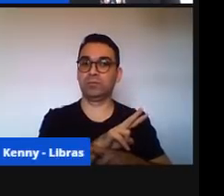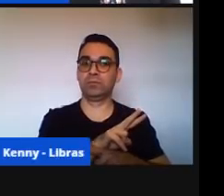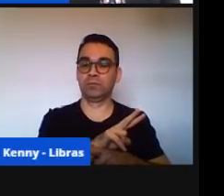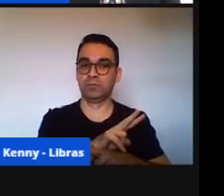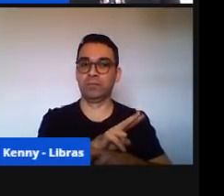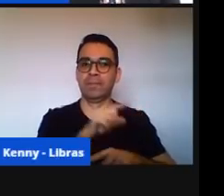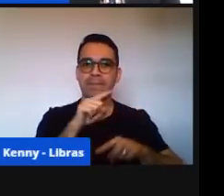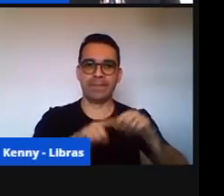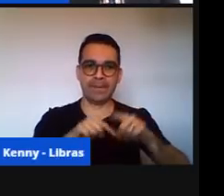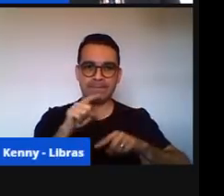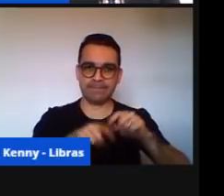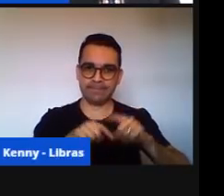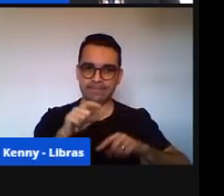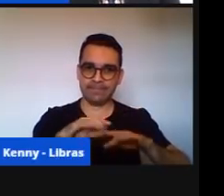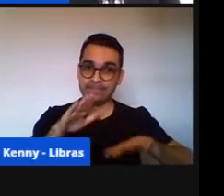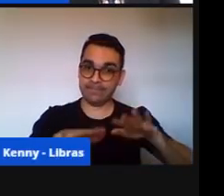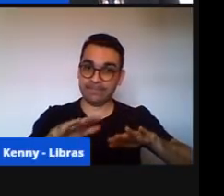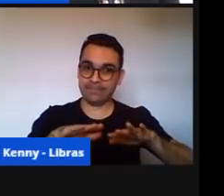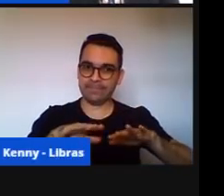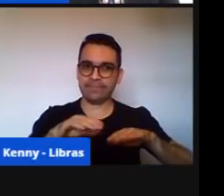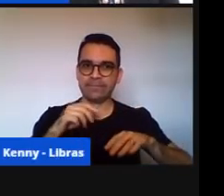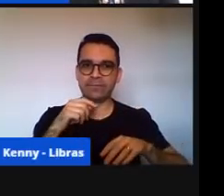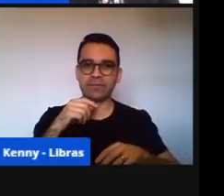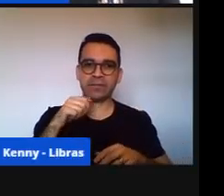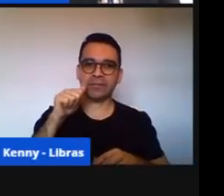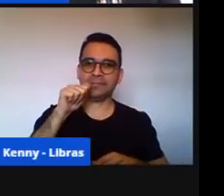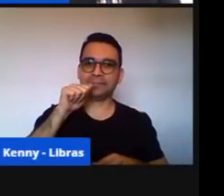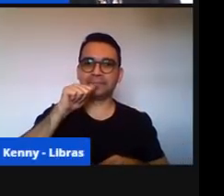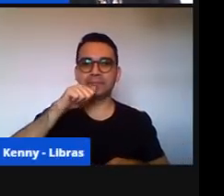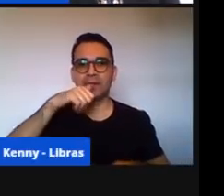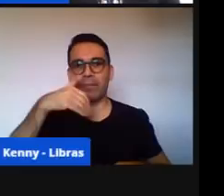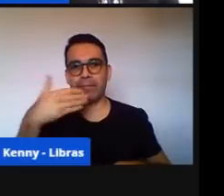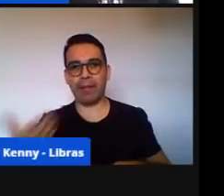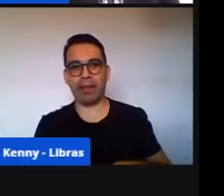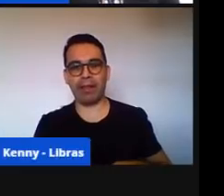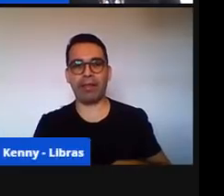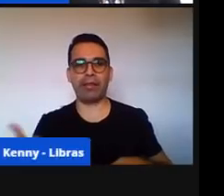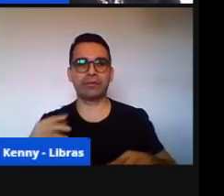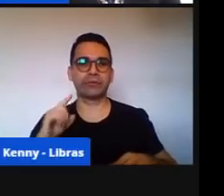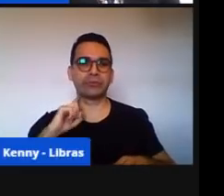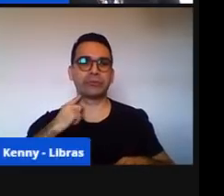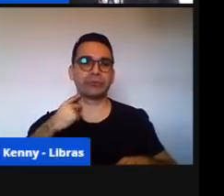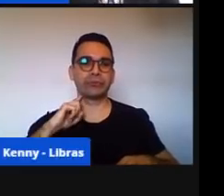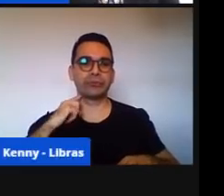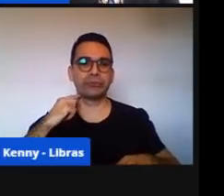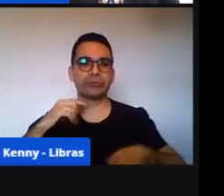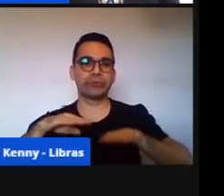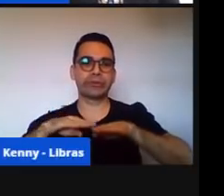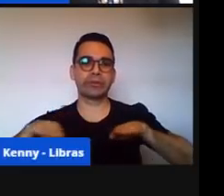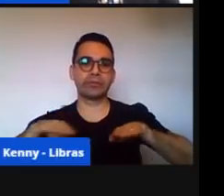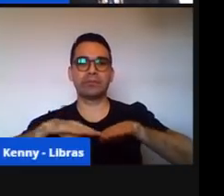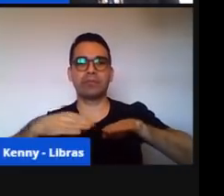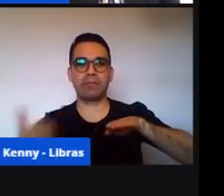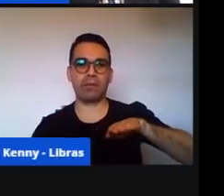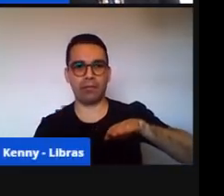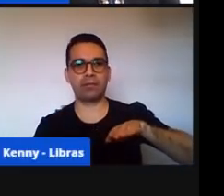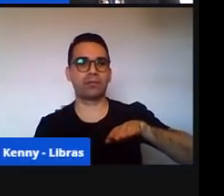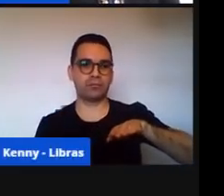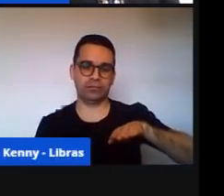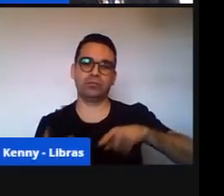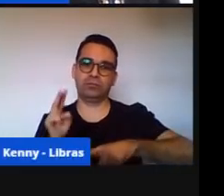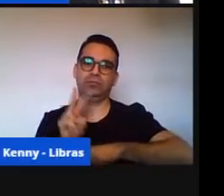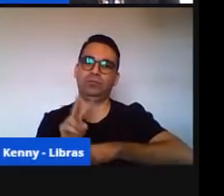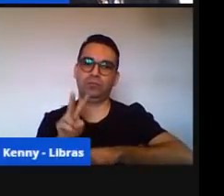As crianças acabam derrubando no chão, acaba pegando o coleguinha, põe na boca, né? Então, ficar bastante atento a